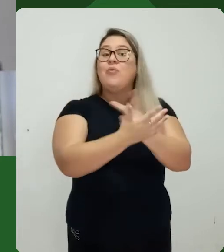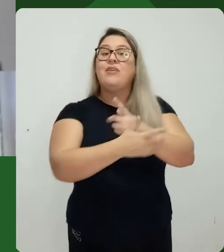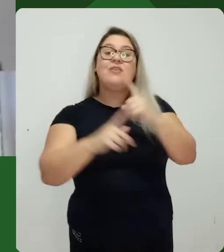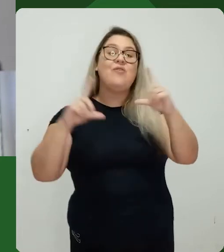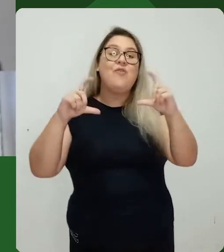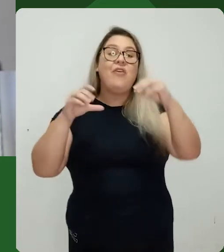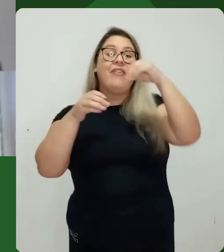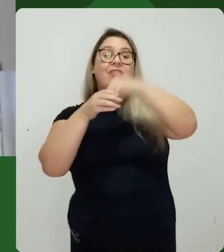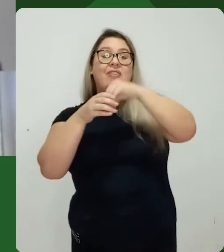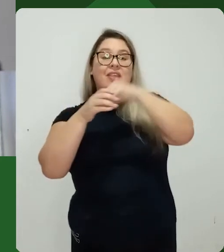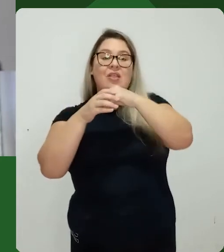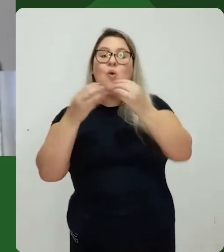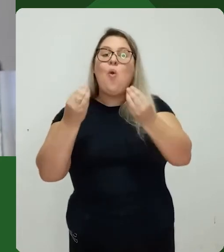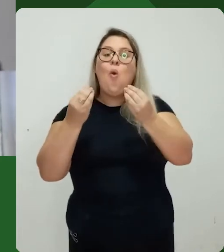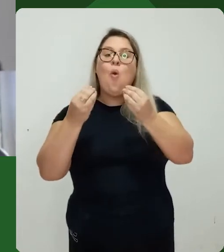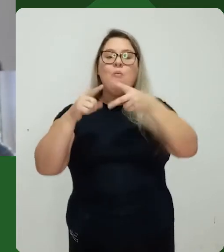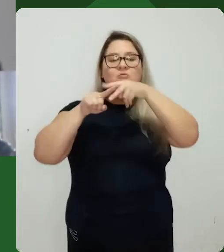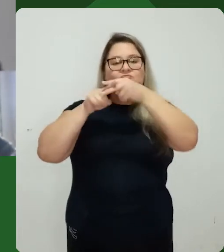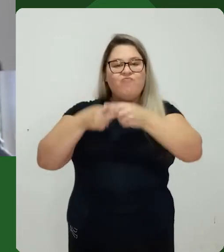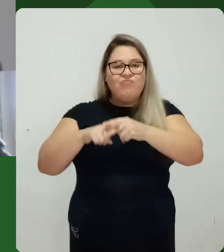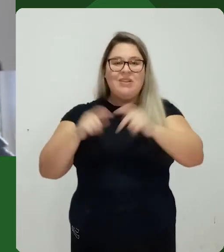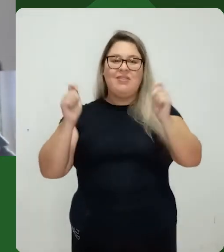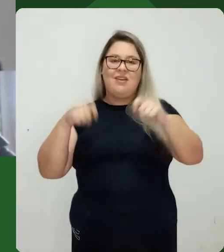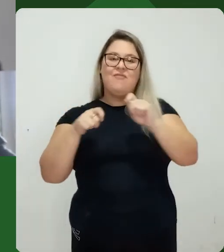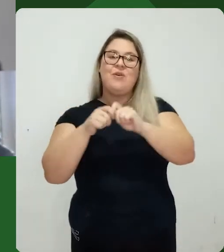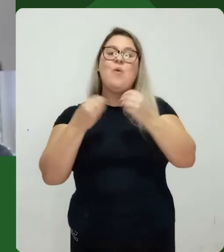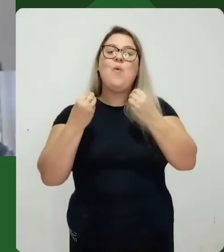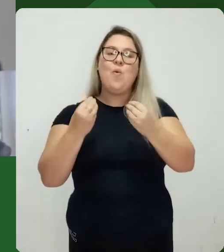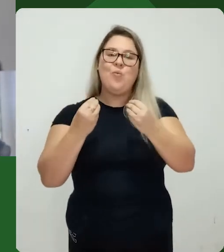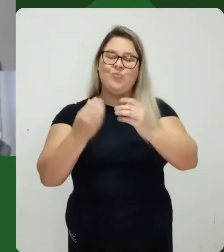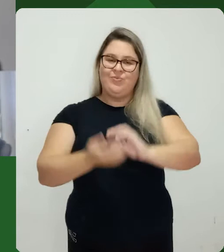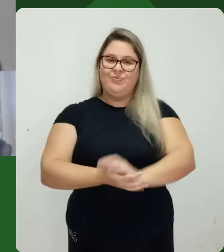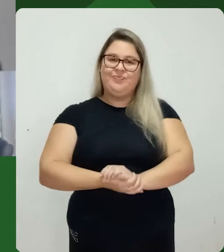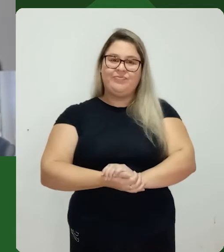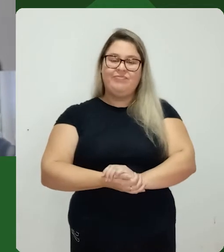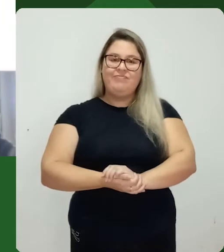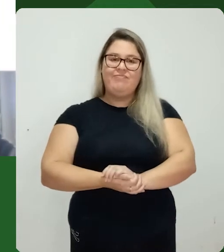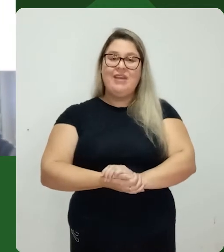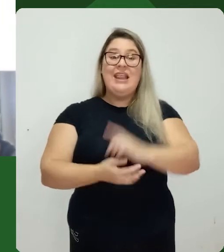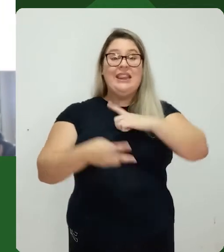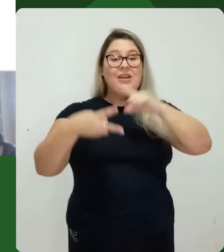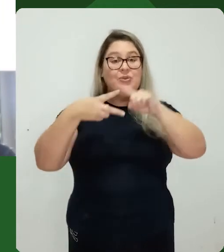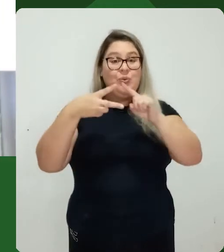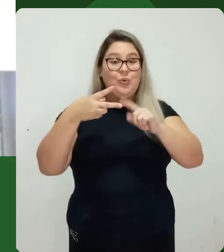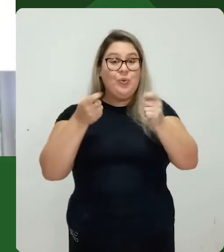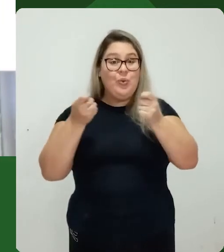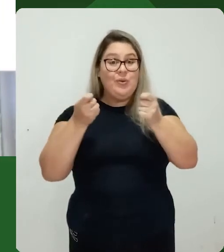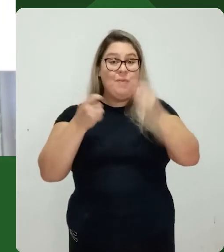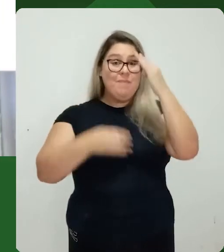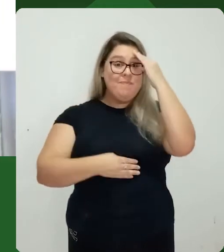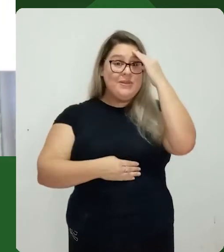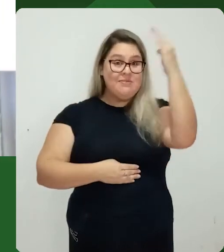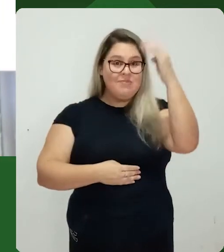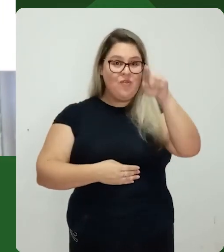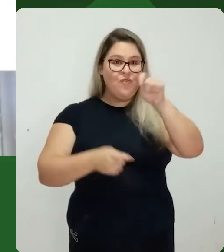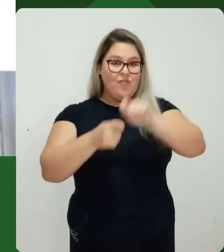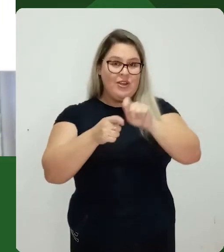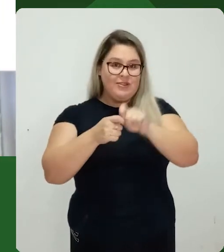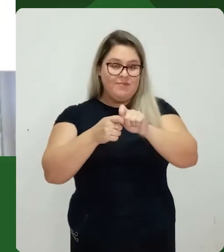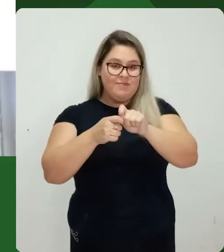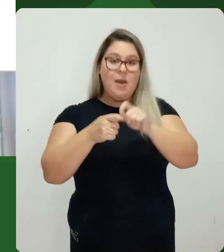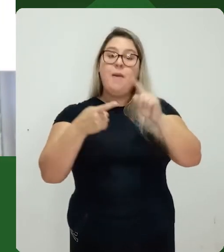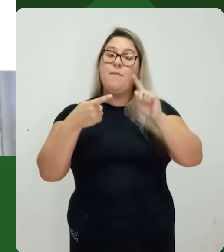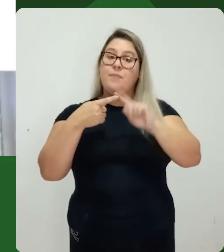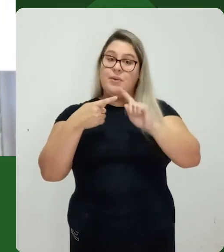à fotografia, como é que a fotografia acontece aqui dentro, o que eu posso ajustar, o que eu posso fazer. Bom, existem dois